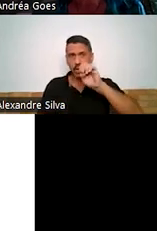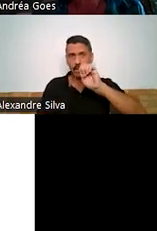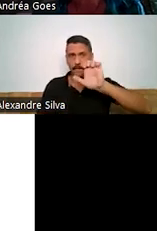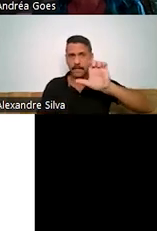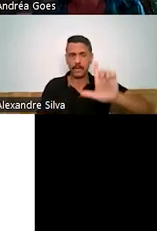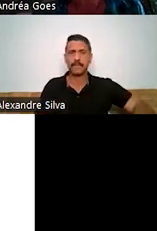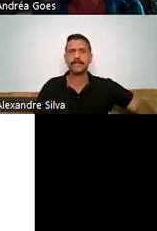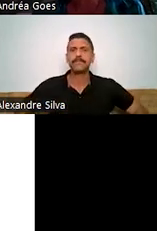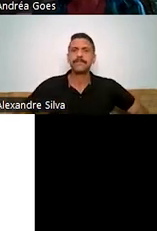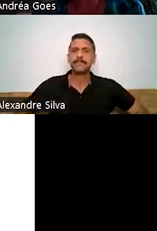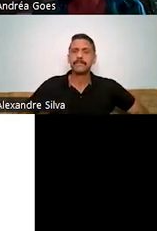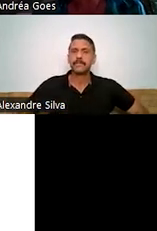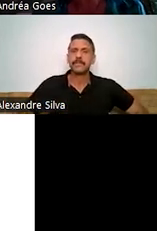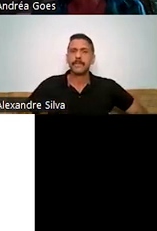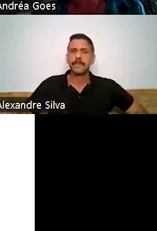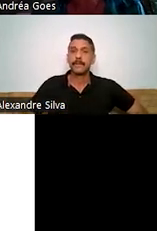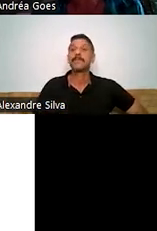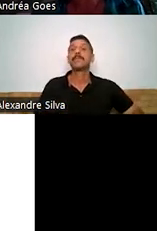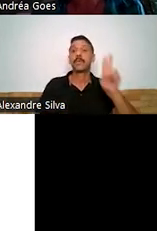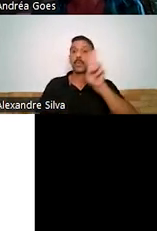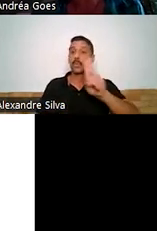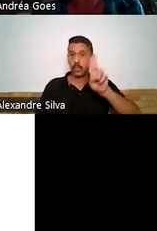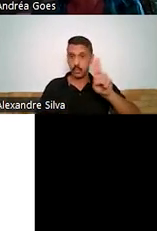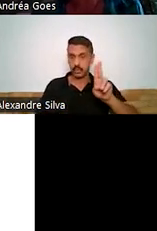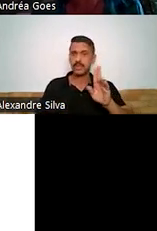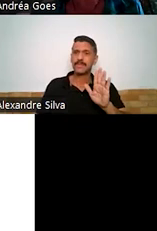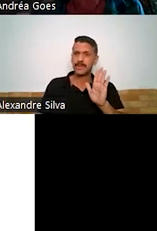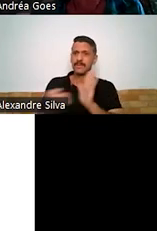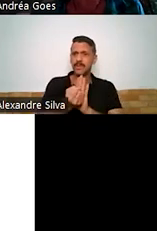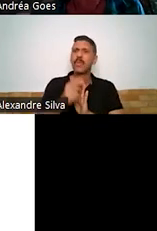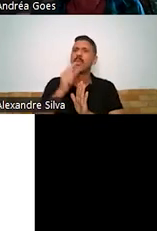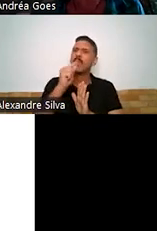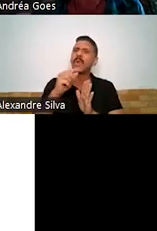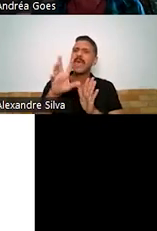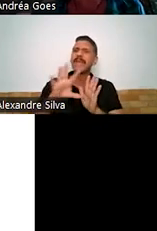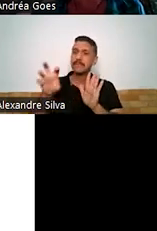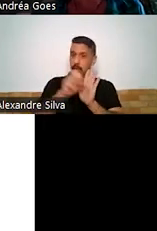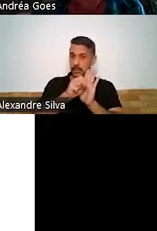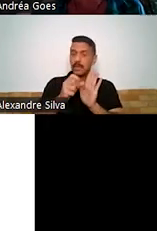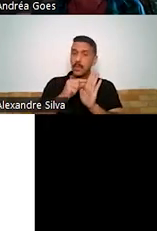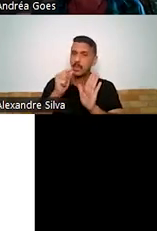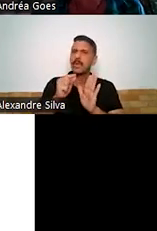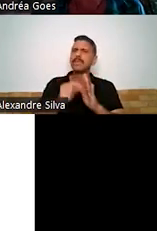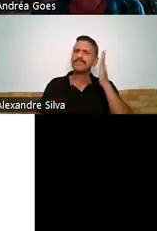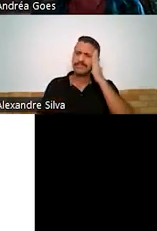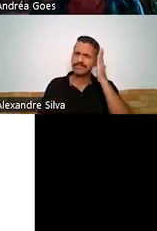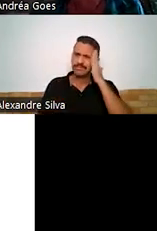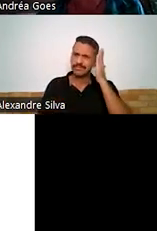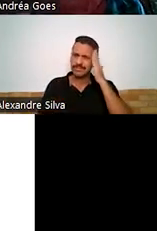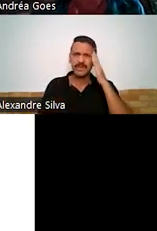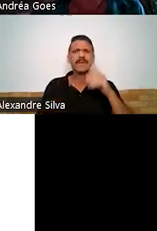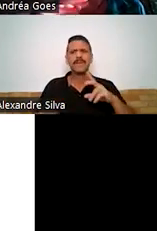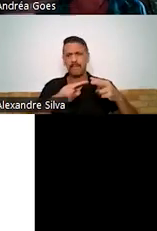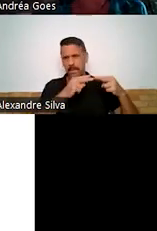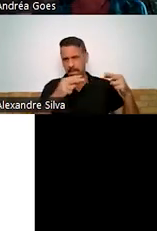E a gente se utiliza, primeiro, simbologia de heredograma, assim como no O Tempo e o Vento a gente pode fazer, a gente tem toda a